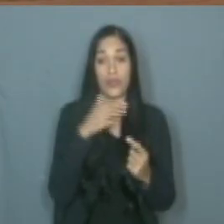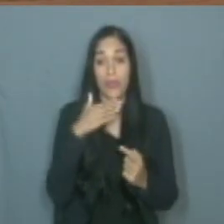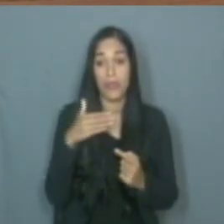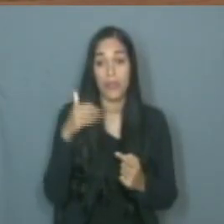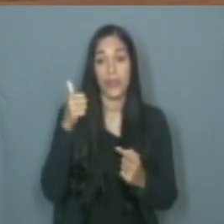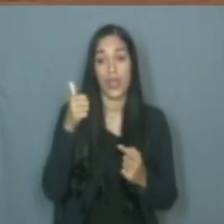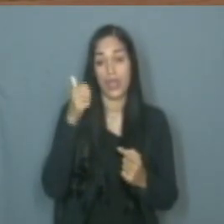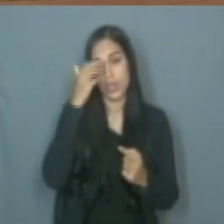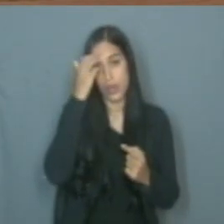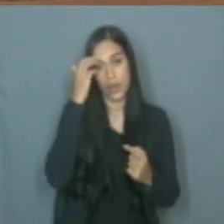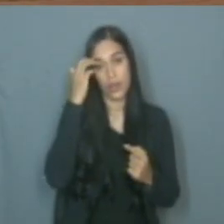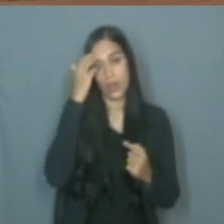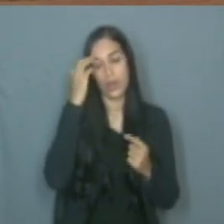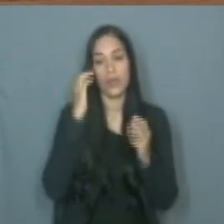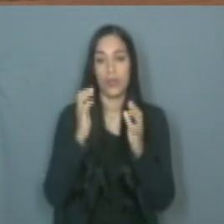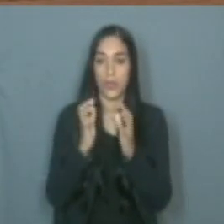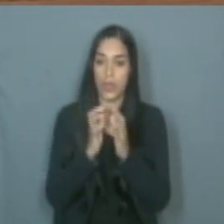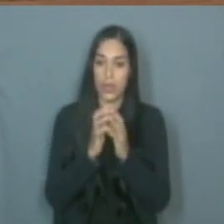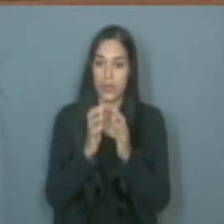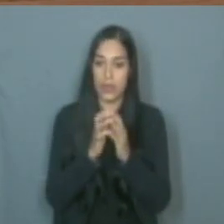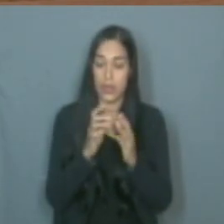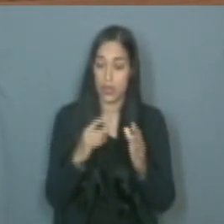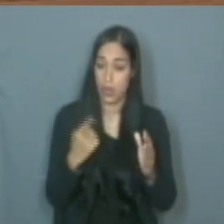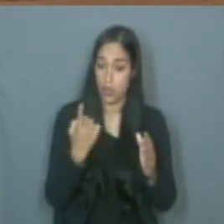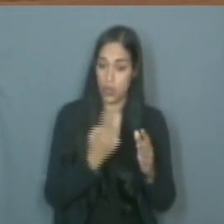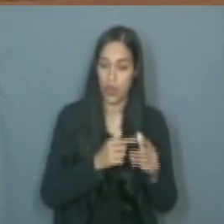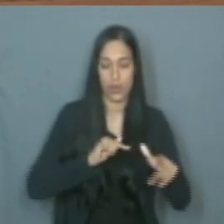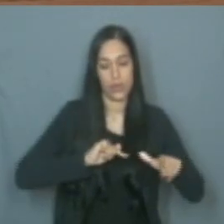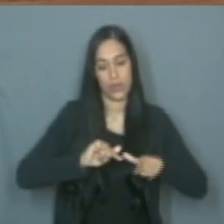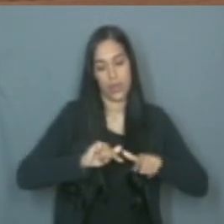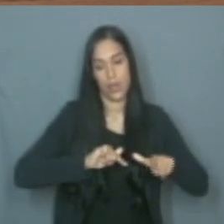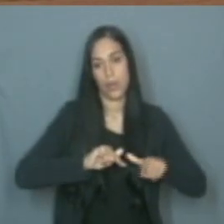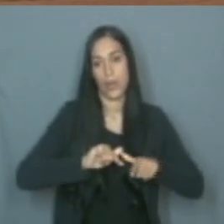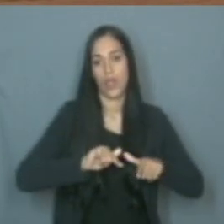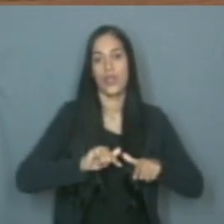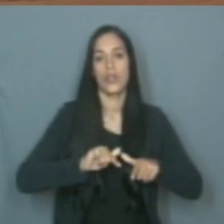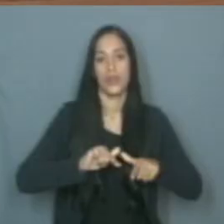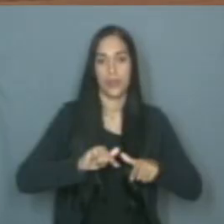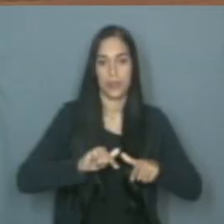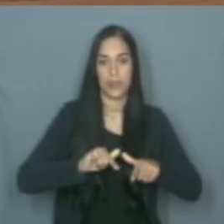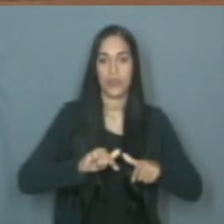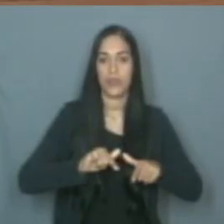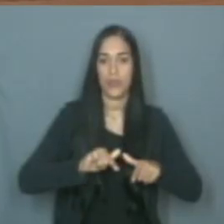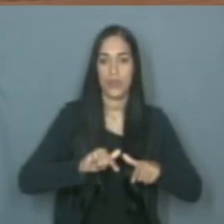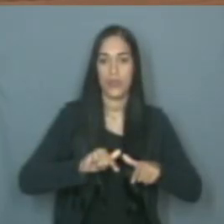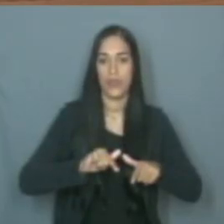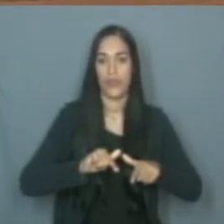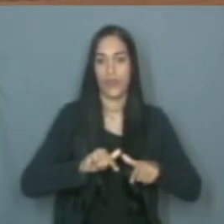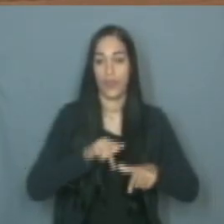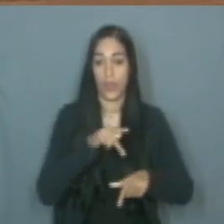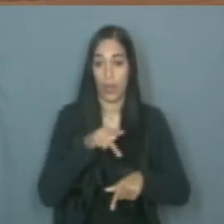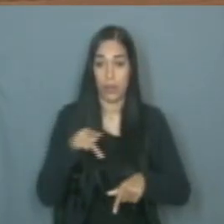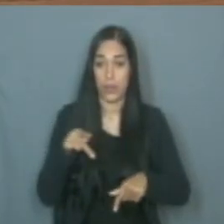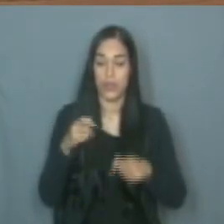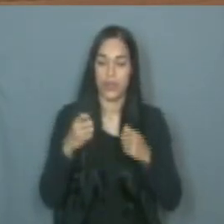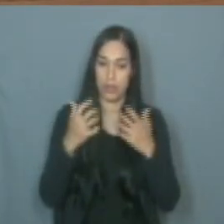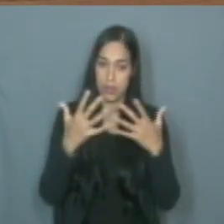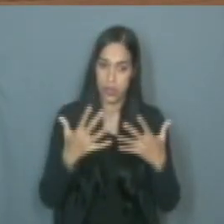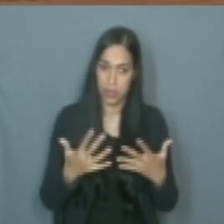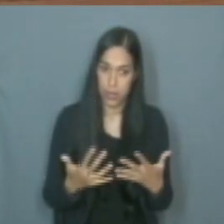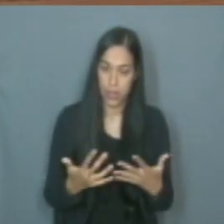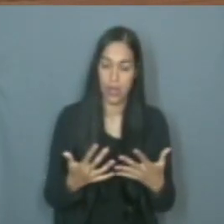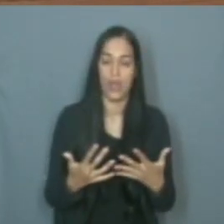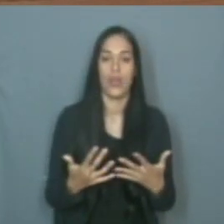melhor para o recifense, esse é o nosso trabalho. E eu estou falando disso sem fugir do assunto, tá, presidente? Só para dar um entendimento de